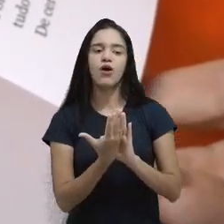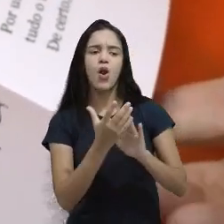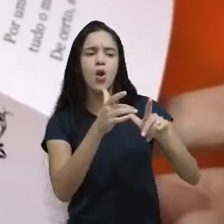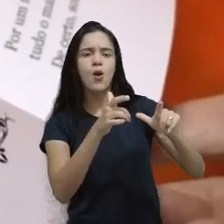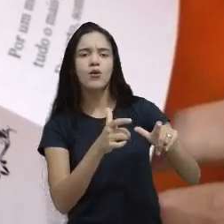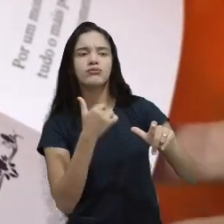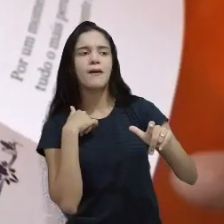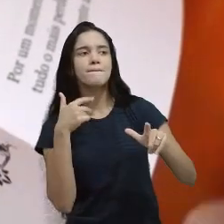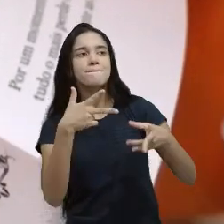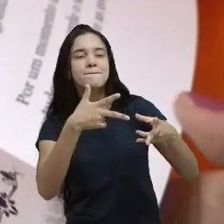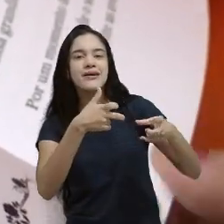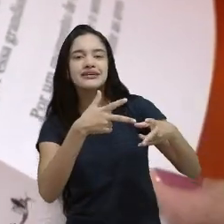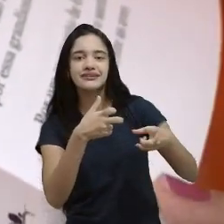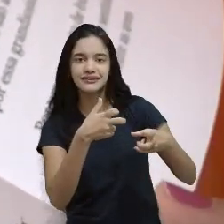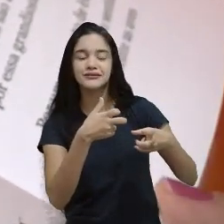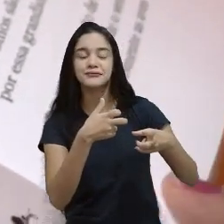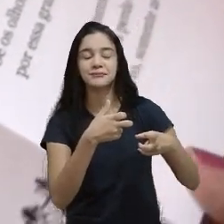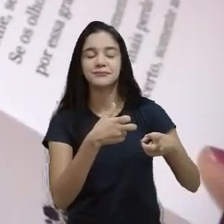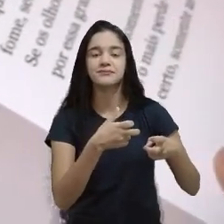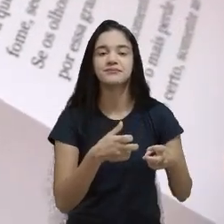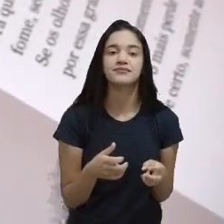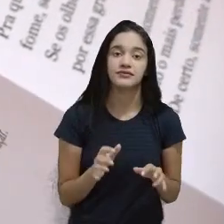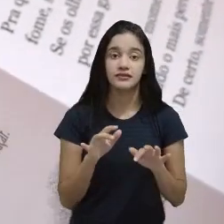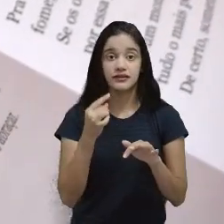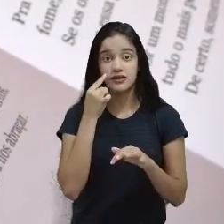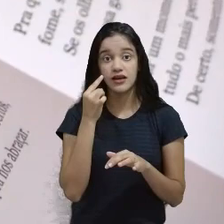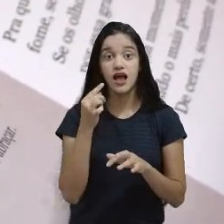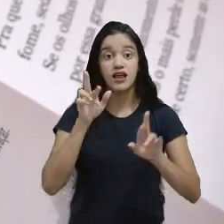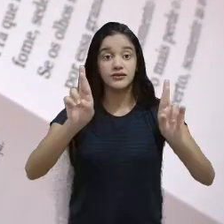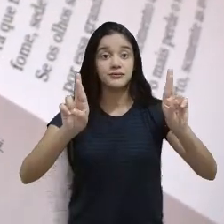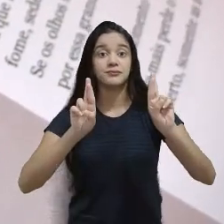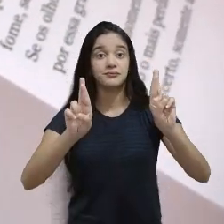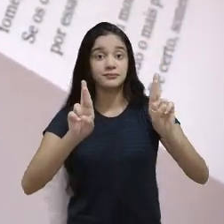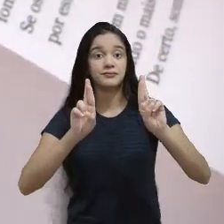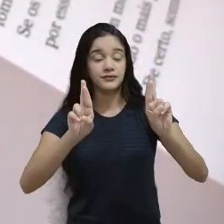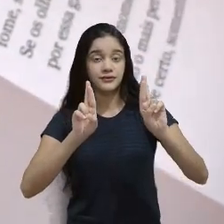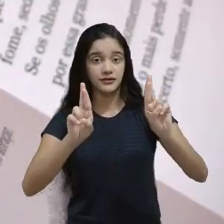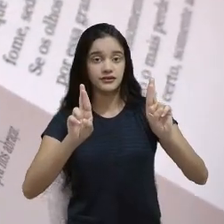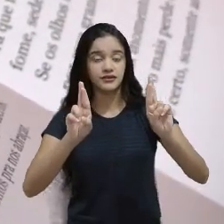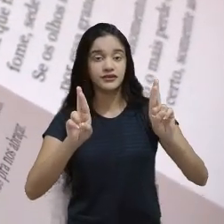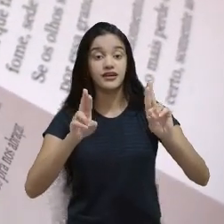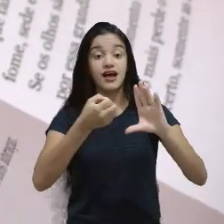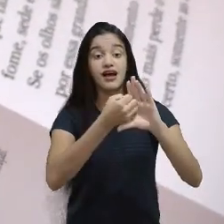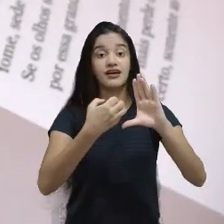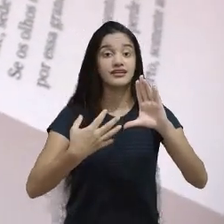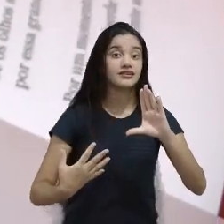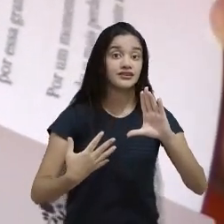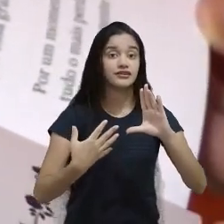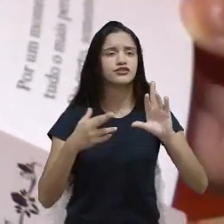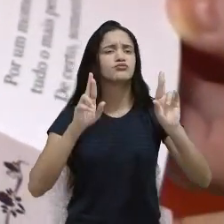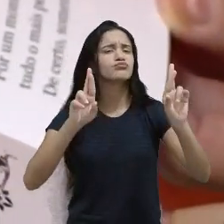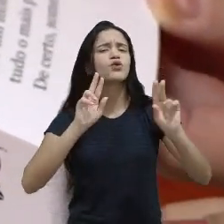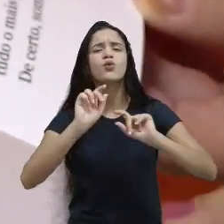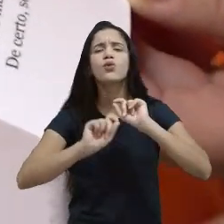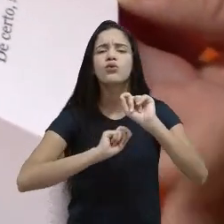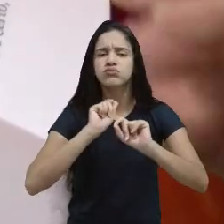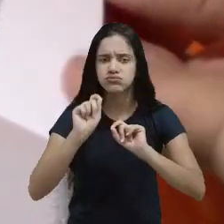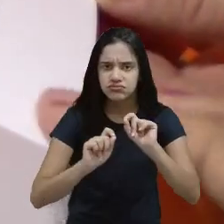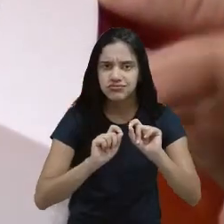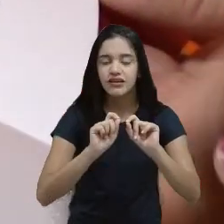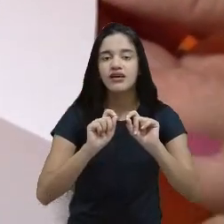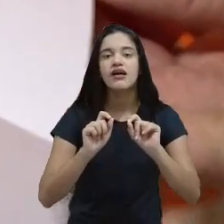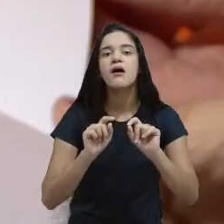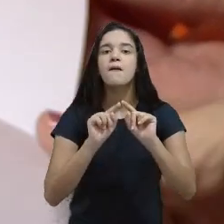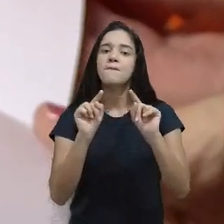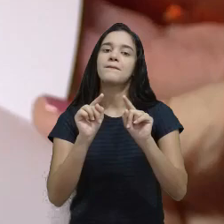localiza ela. E esse poema aqui, esperança, ele quer caracterizar o que é esperança. Sim. Mas essa aqui